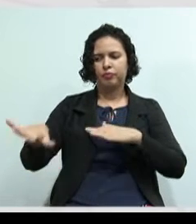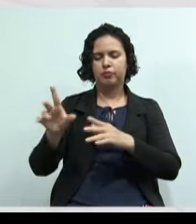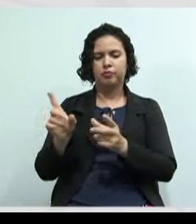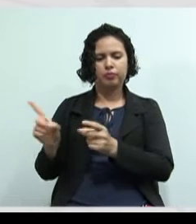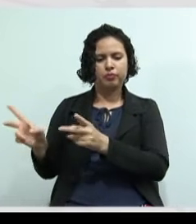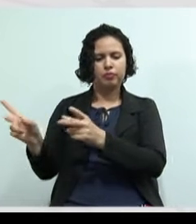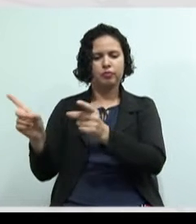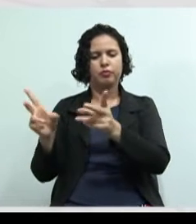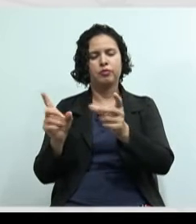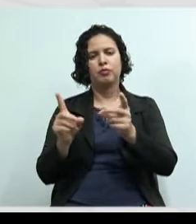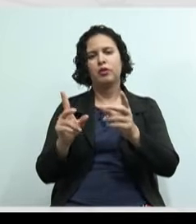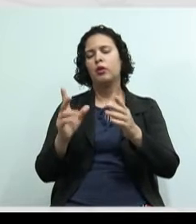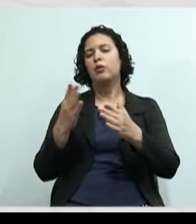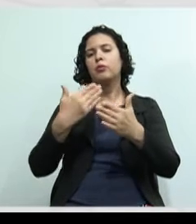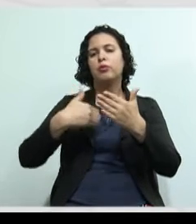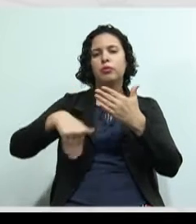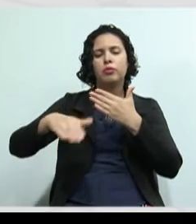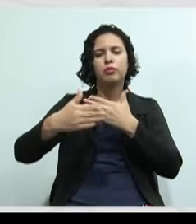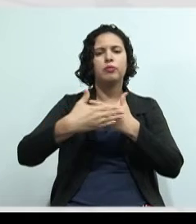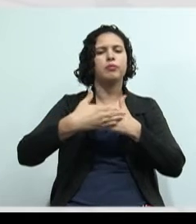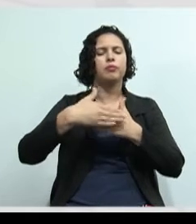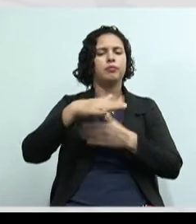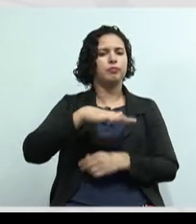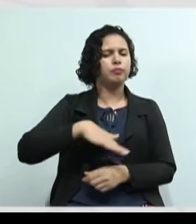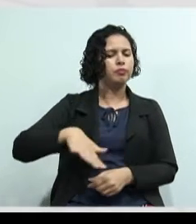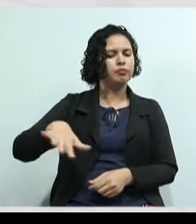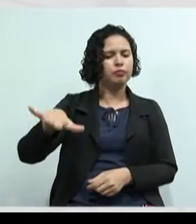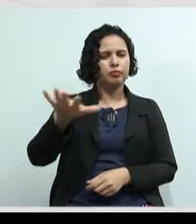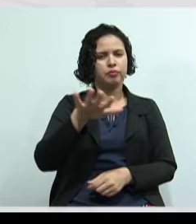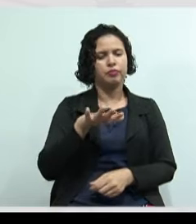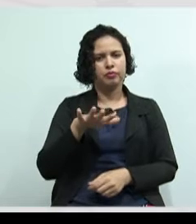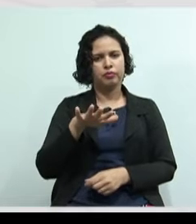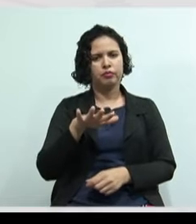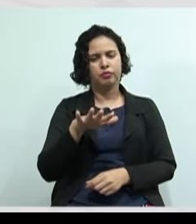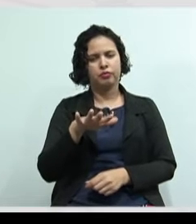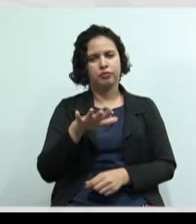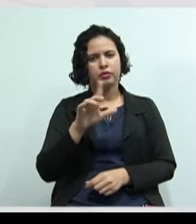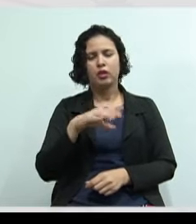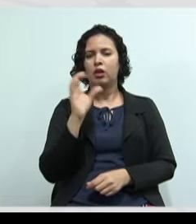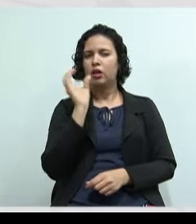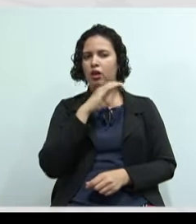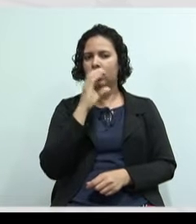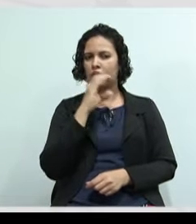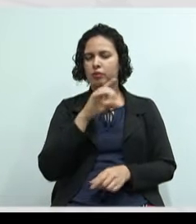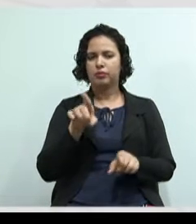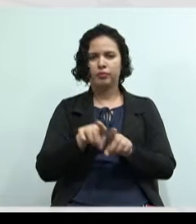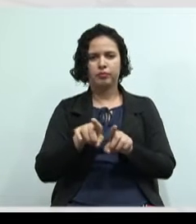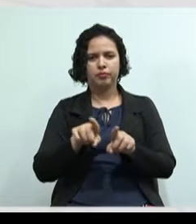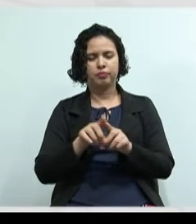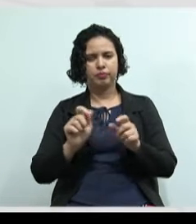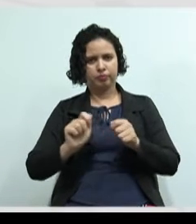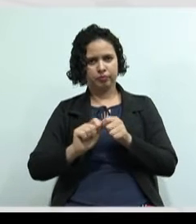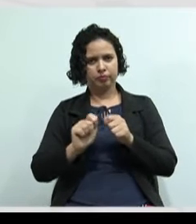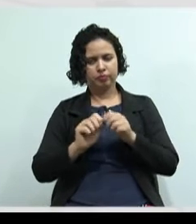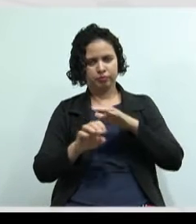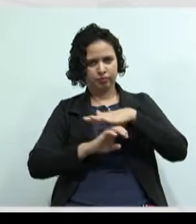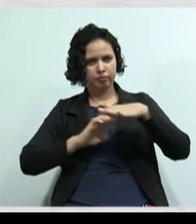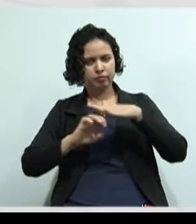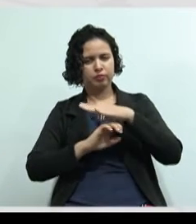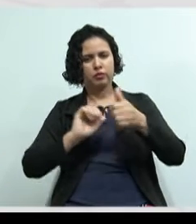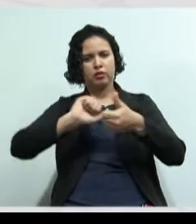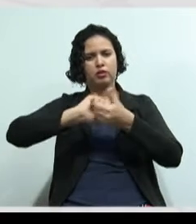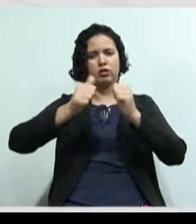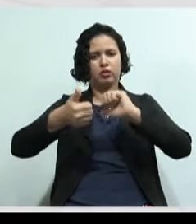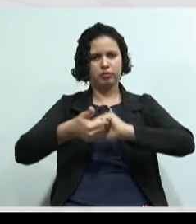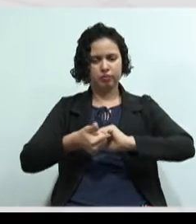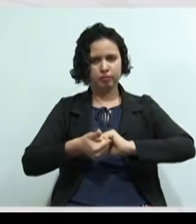mudanças ocorrem em todas as dimensões do ambiente. Elas ocorrem com extrema e intensa rapidez, fazendo com que as empresas tenham que se